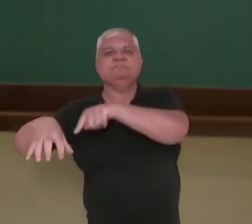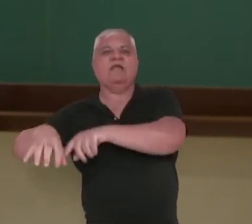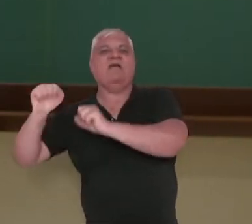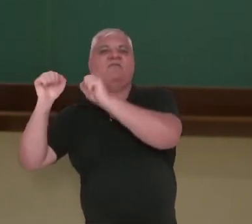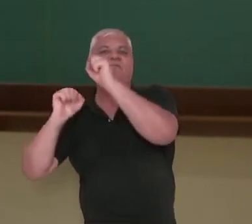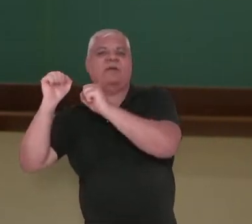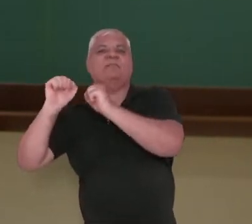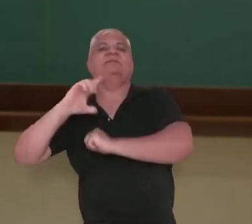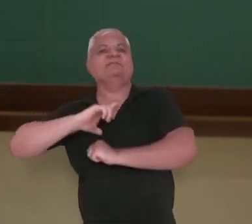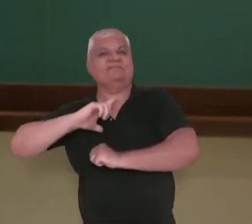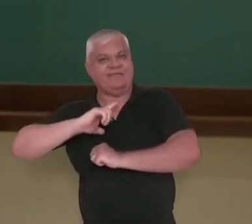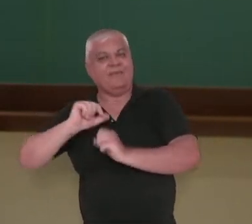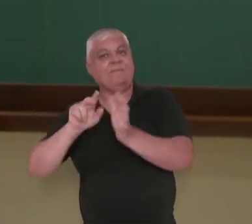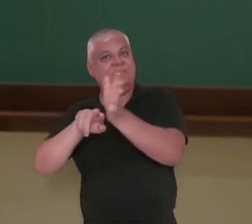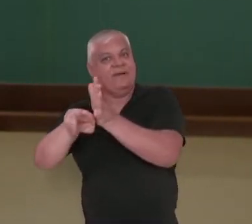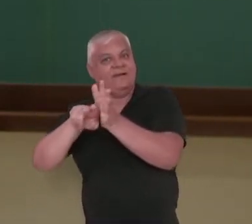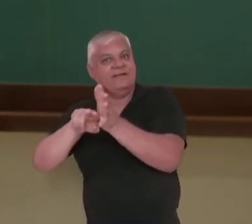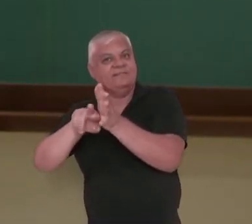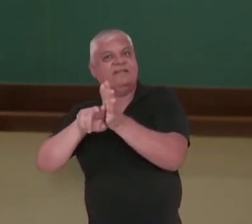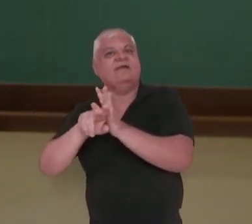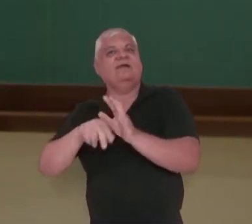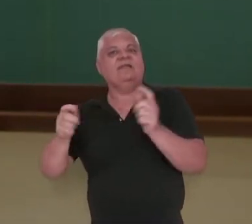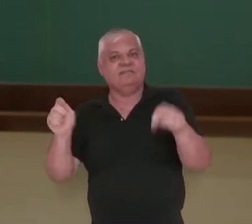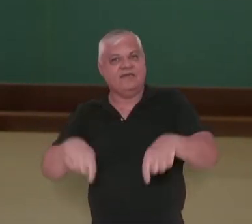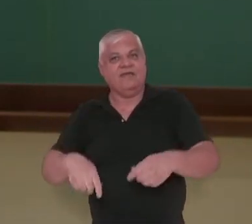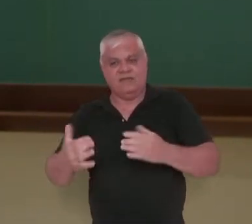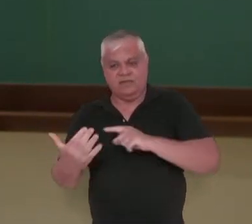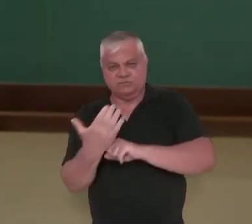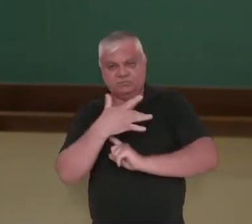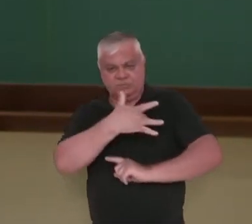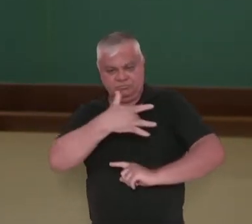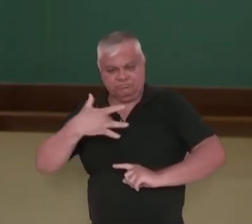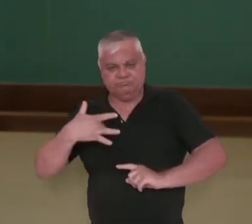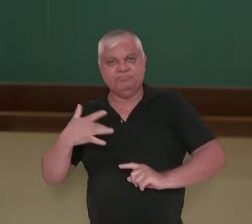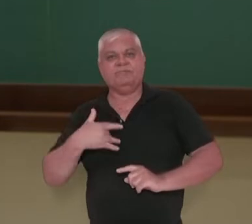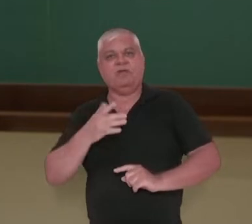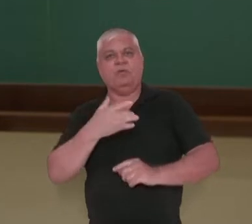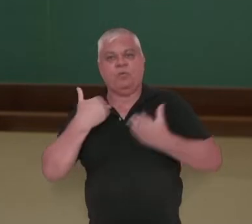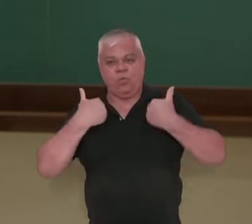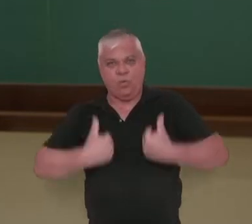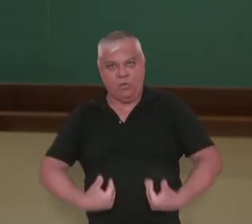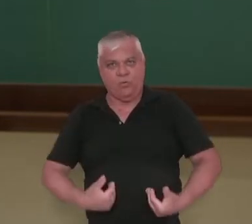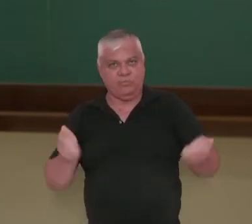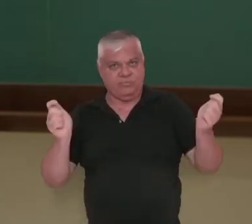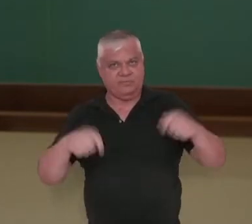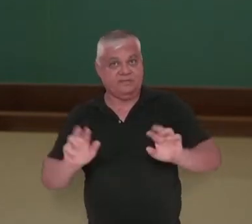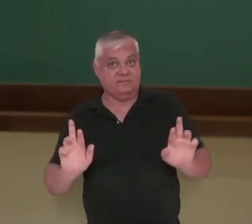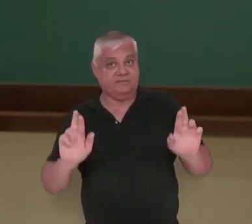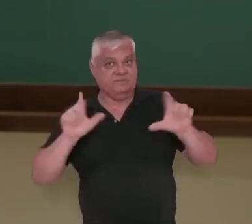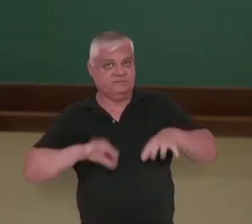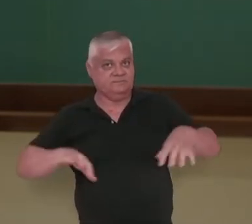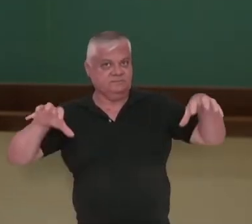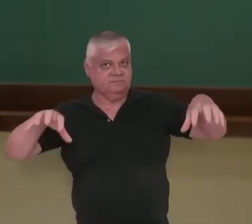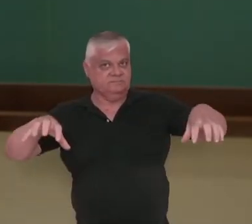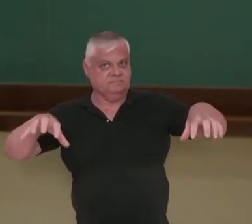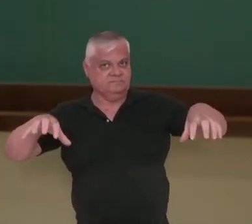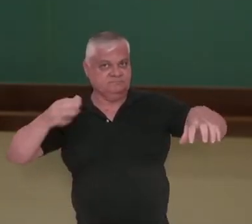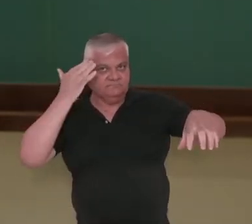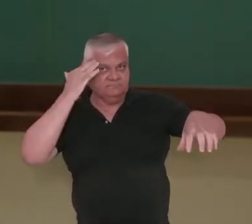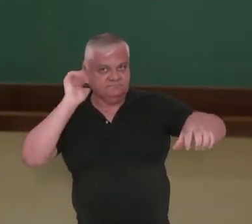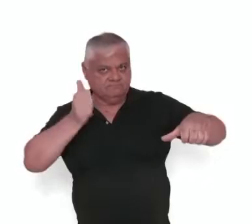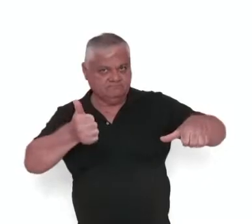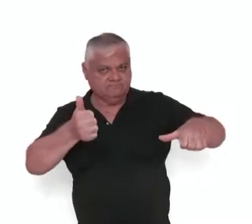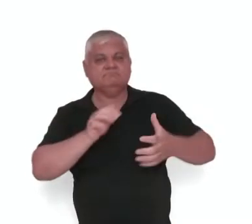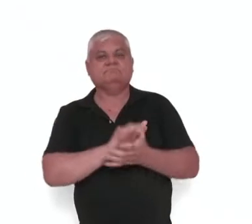Inclusive, existem aquelas bactérias que são benéficas para o nosso corpo. São diferentes das patogênicas. Entendido? Bora lá, minha